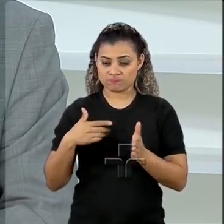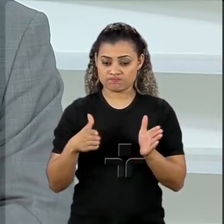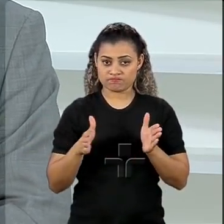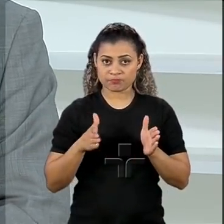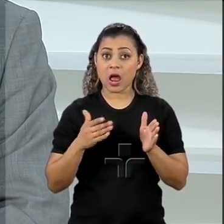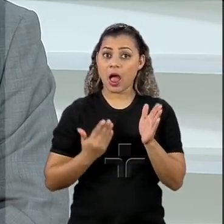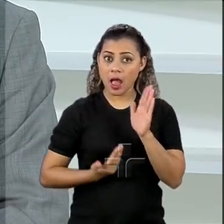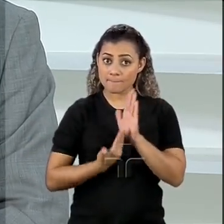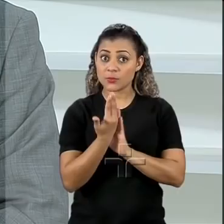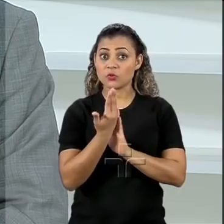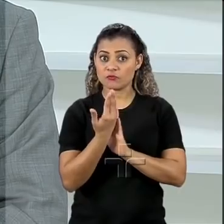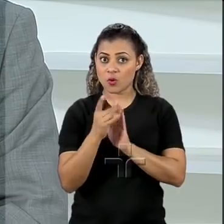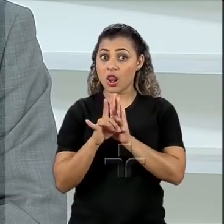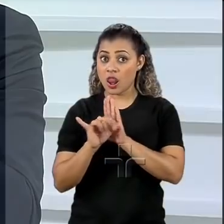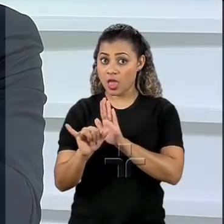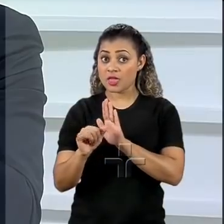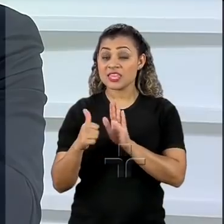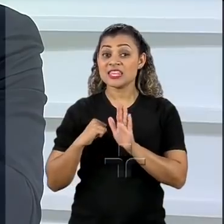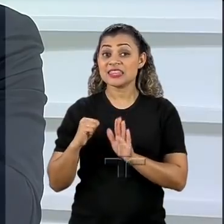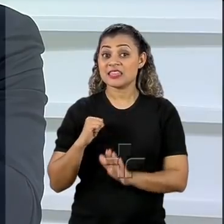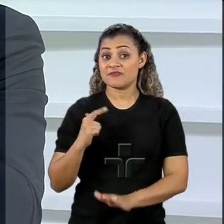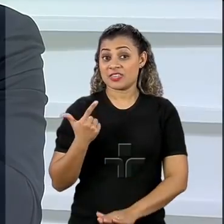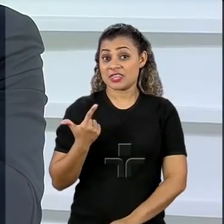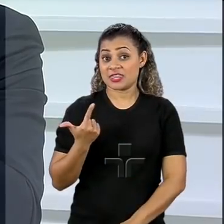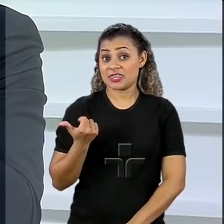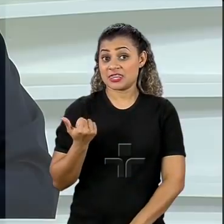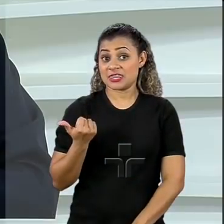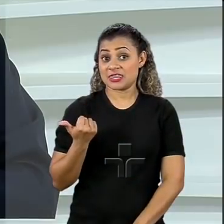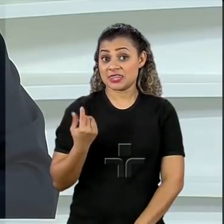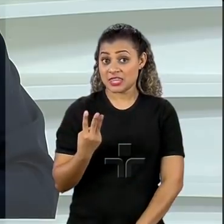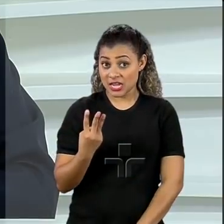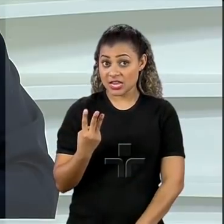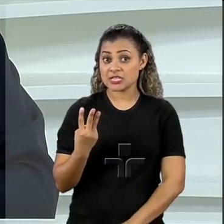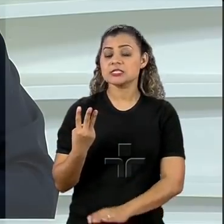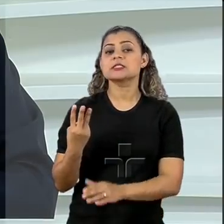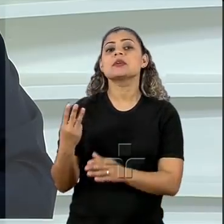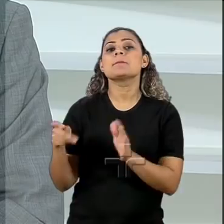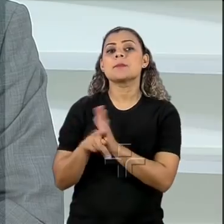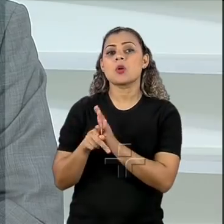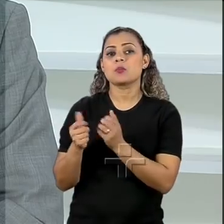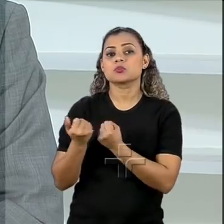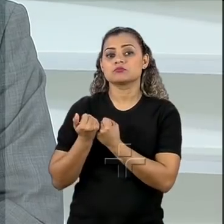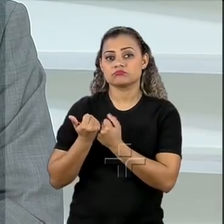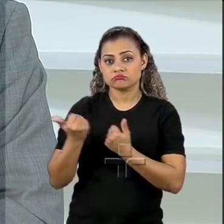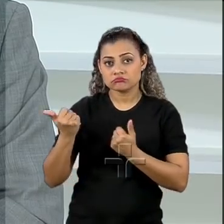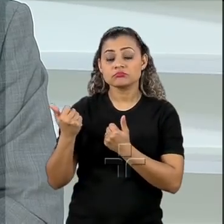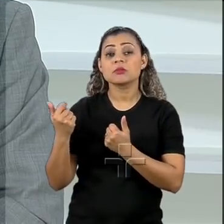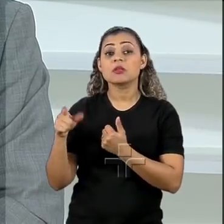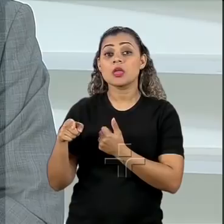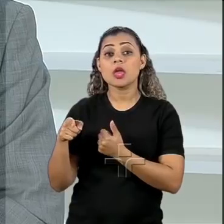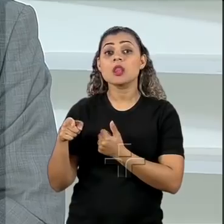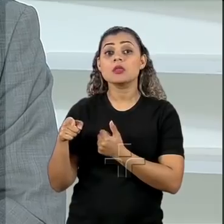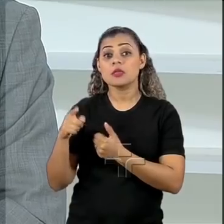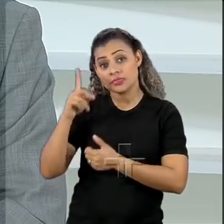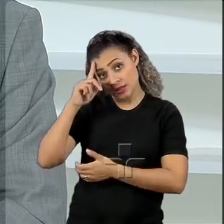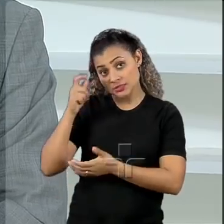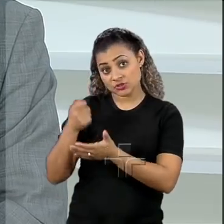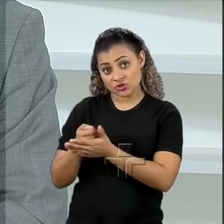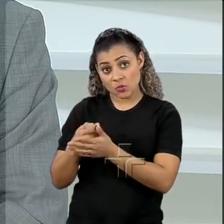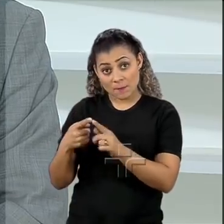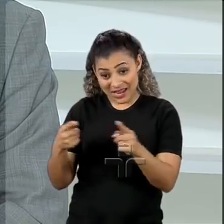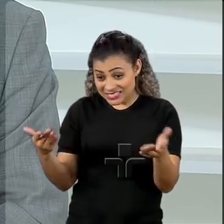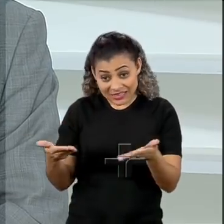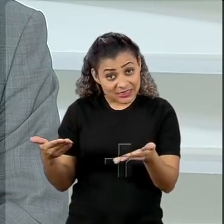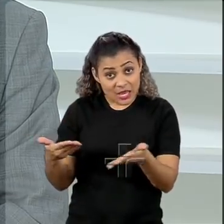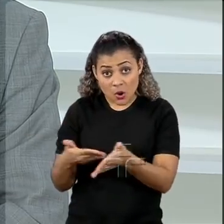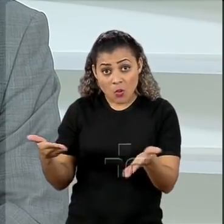salvo engano, 13 presidentes do Supremo, até hoje não voltou a ser discutido no Congresso Nacional, porque nenhum presidente, a